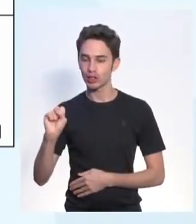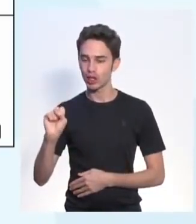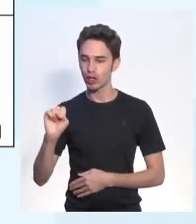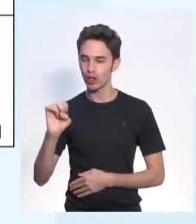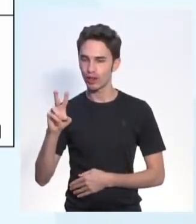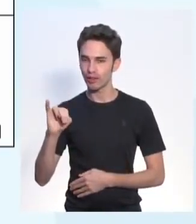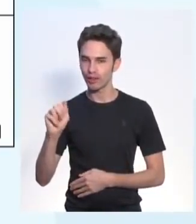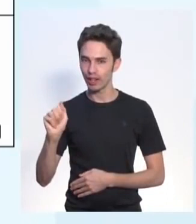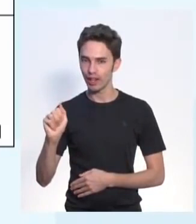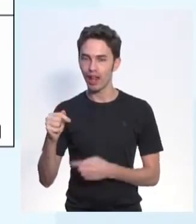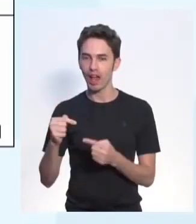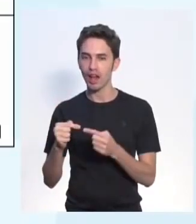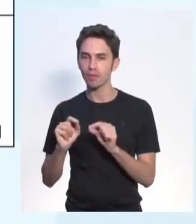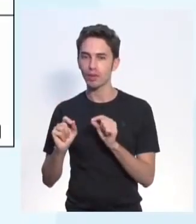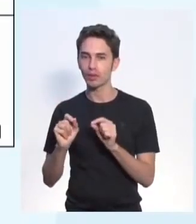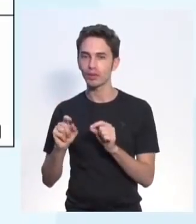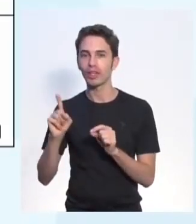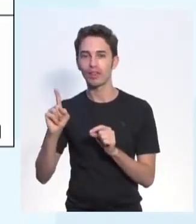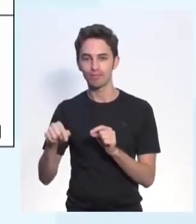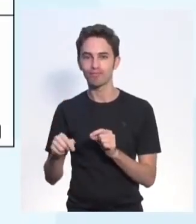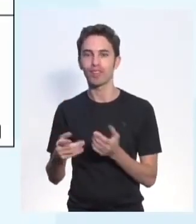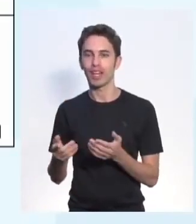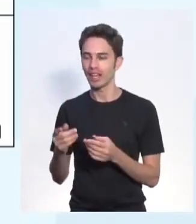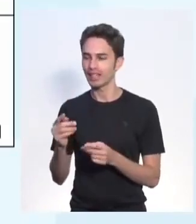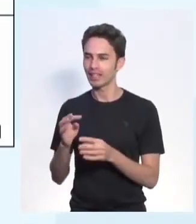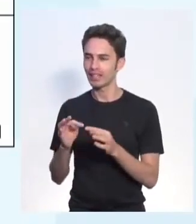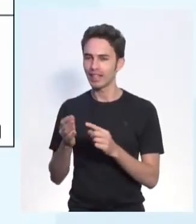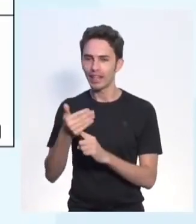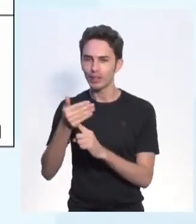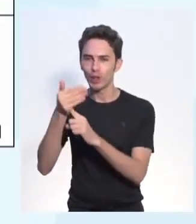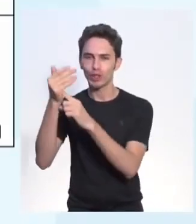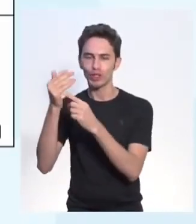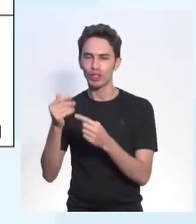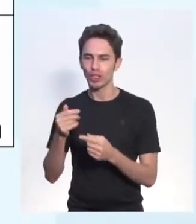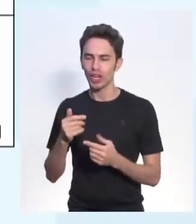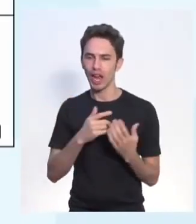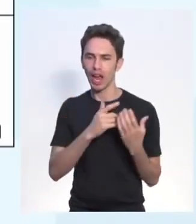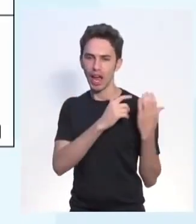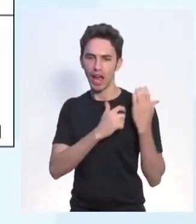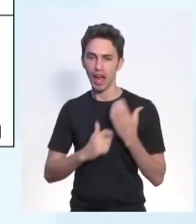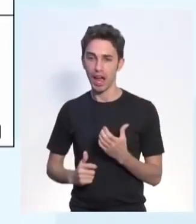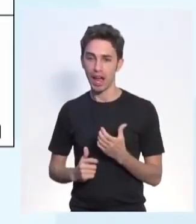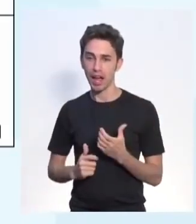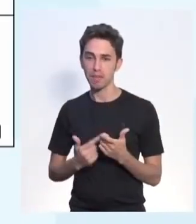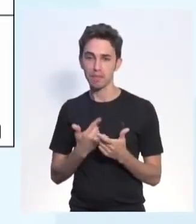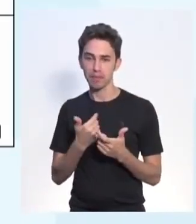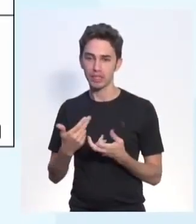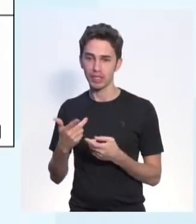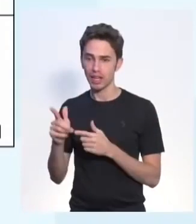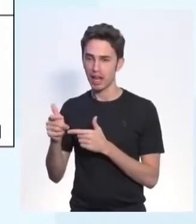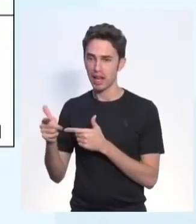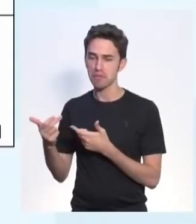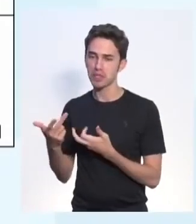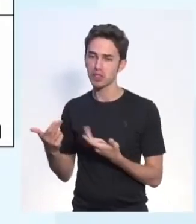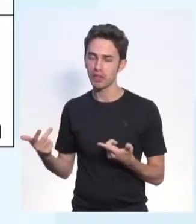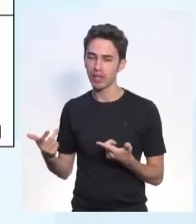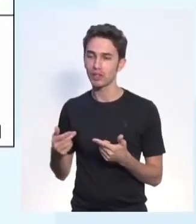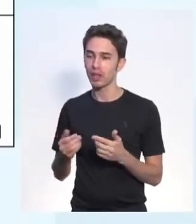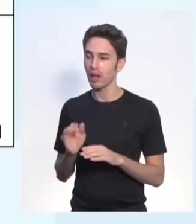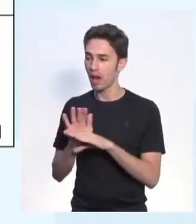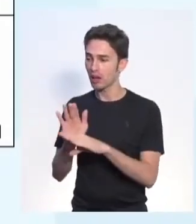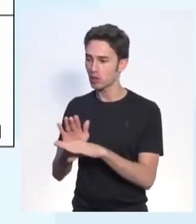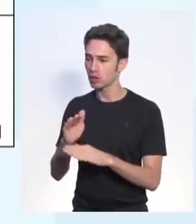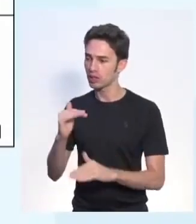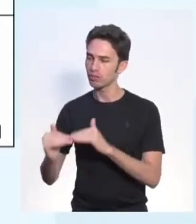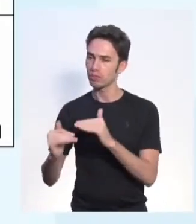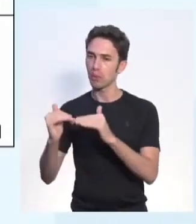aí tecnologias, fornecer armamentos, fornecer aí financiamento também para o